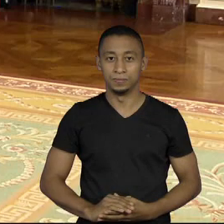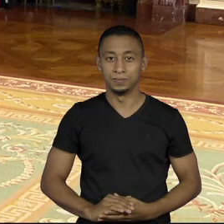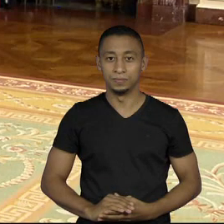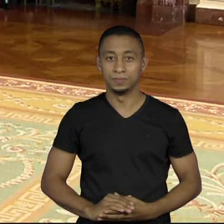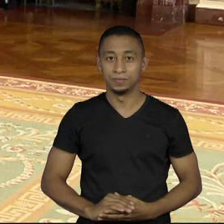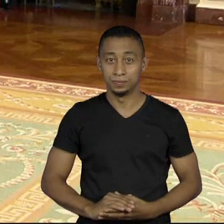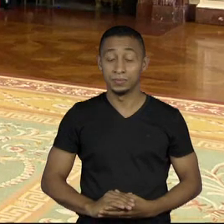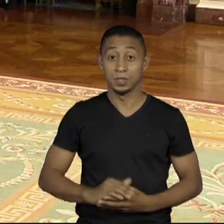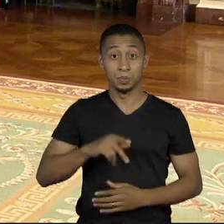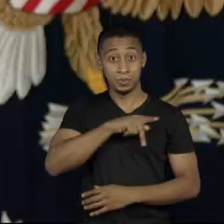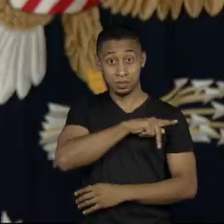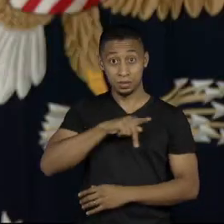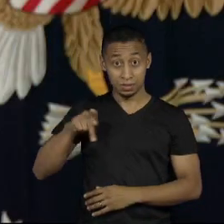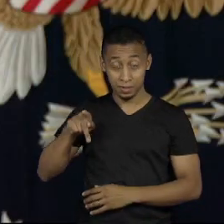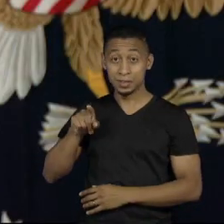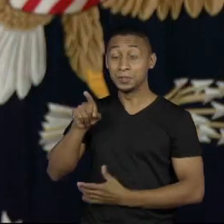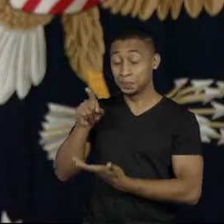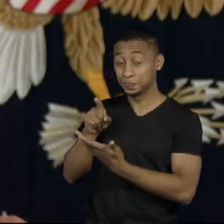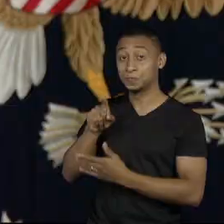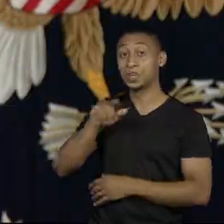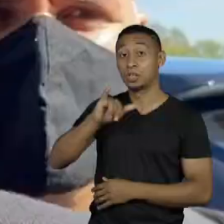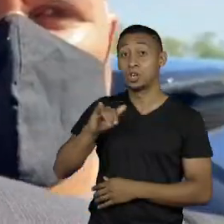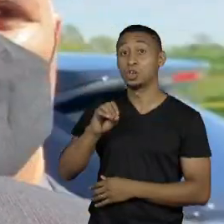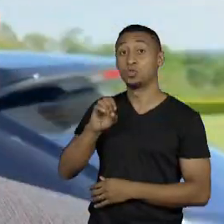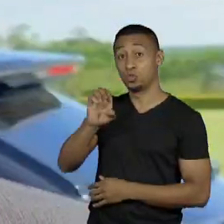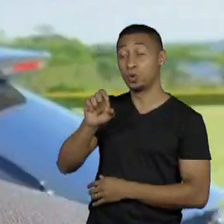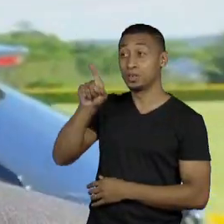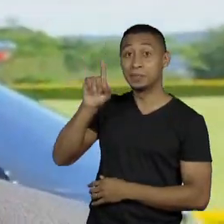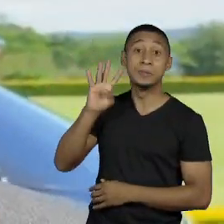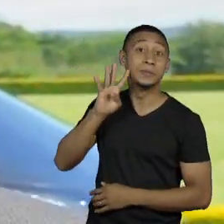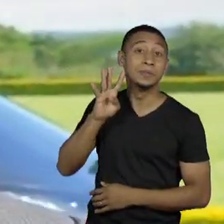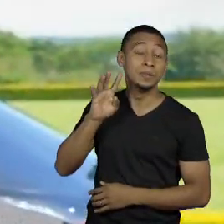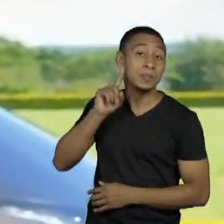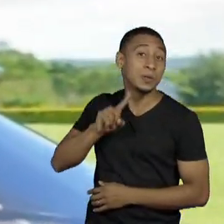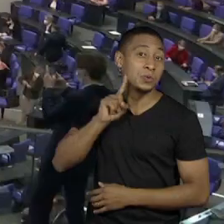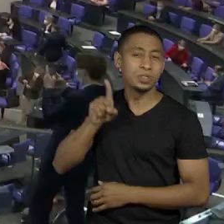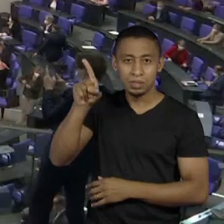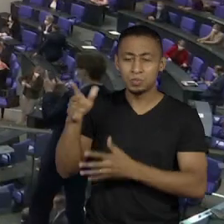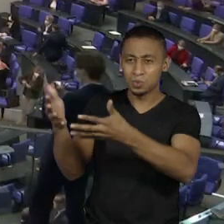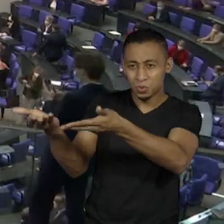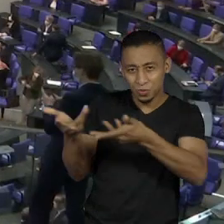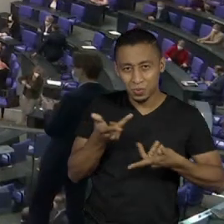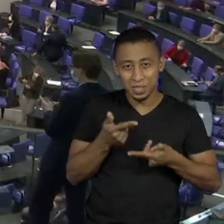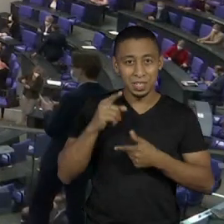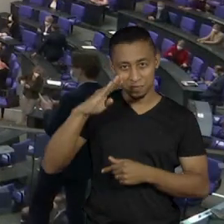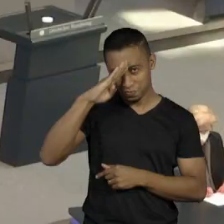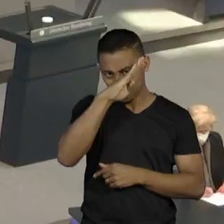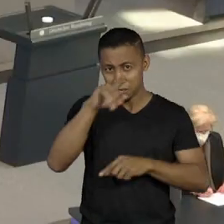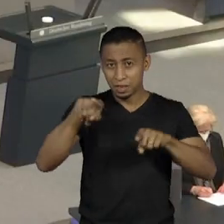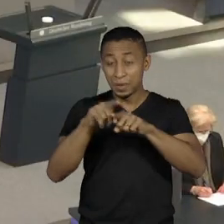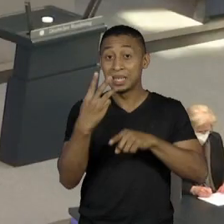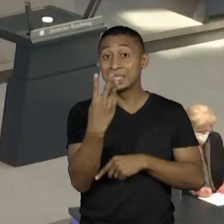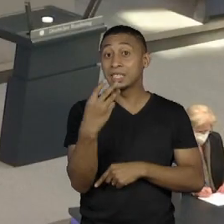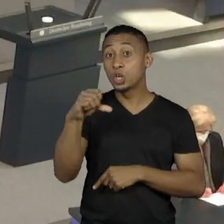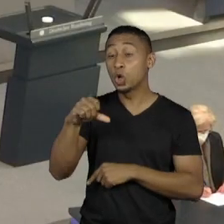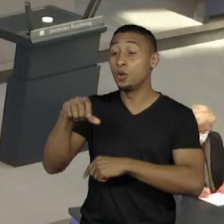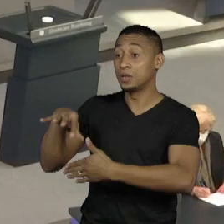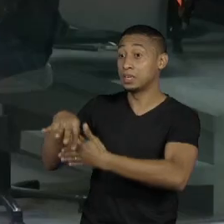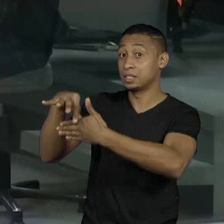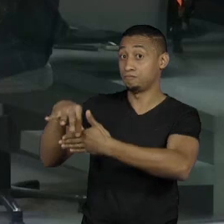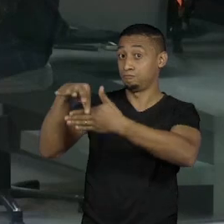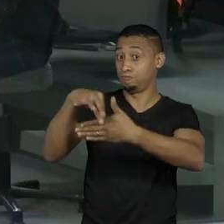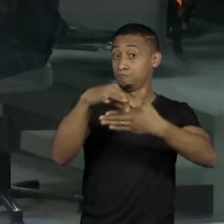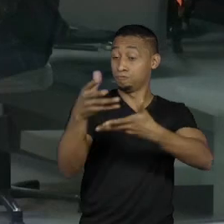O presidente norte-americano Joe Biden convida o presidente Jair Bolsonaro e outros 39 líderes mundiais